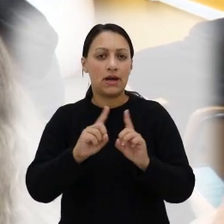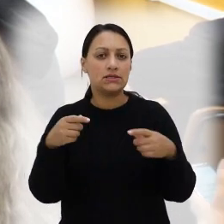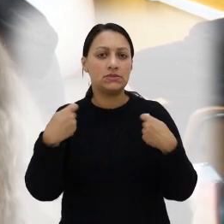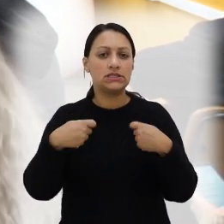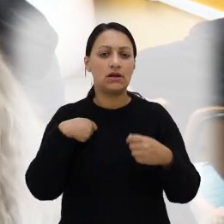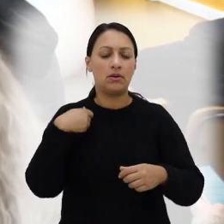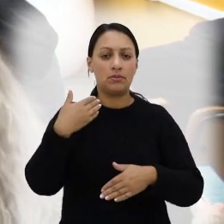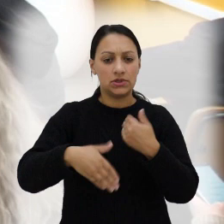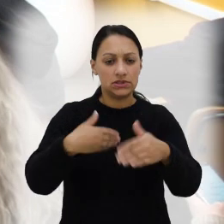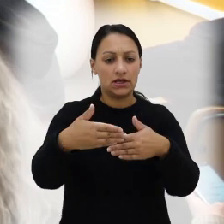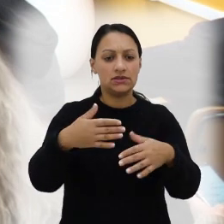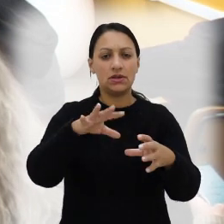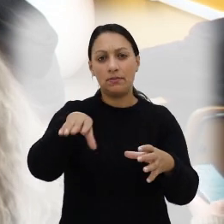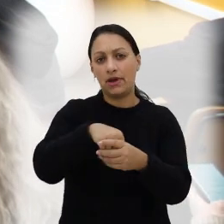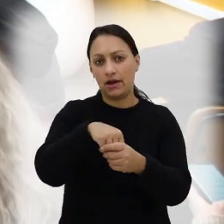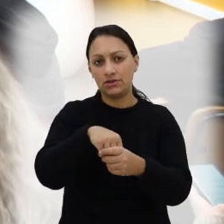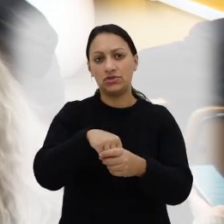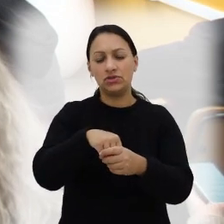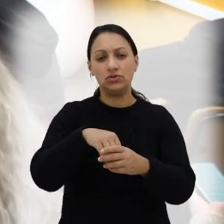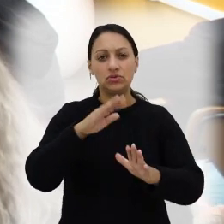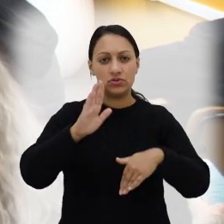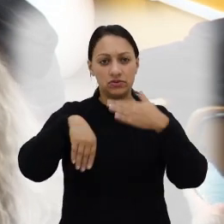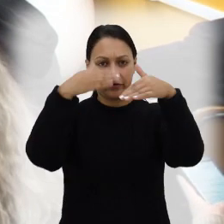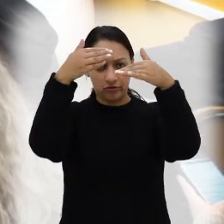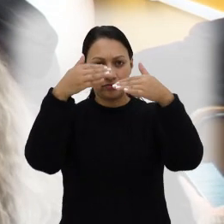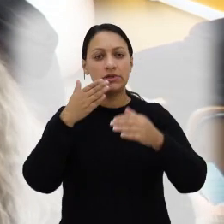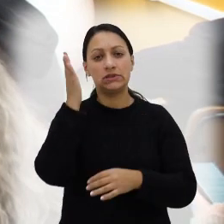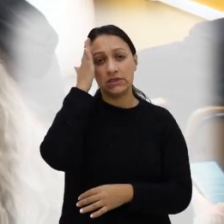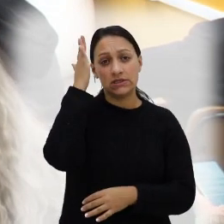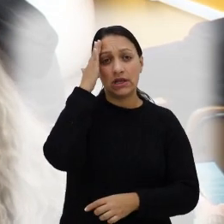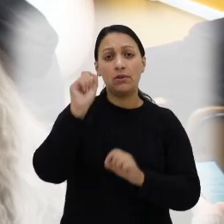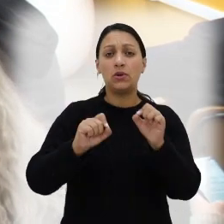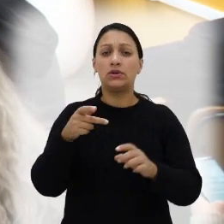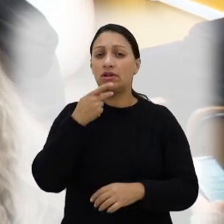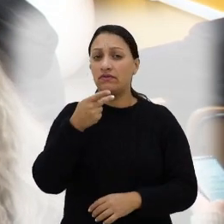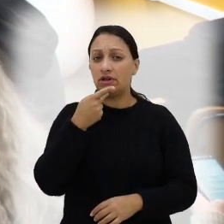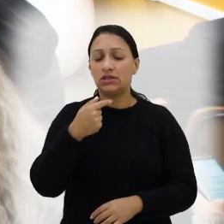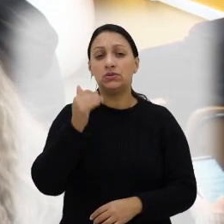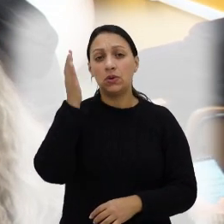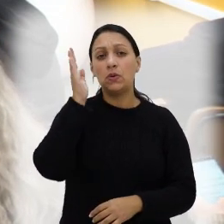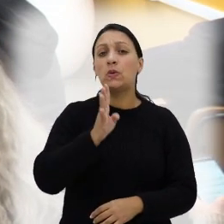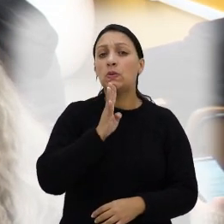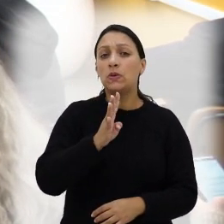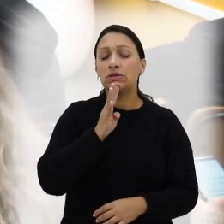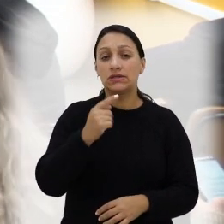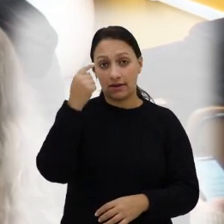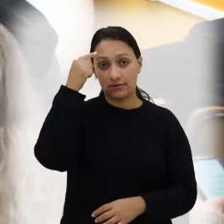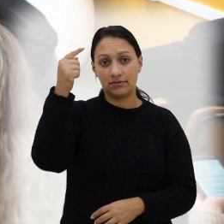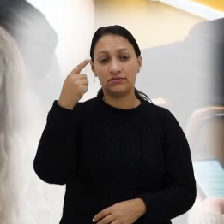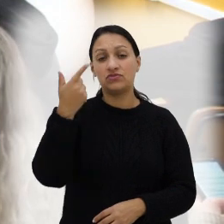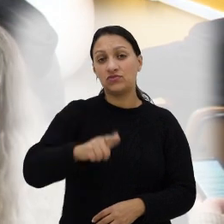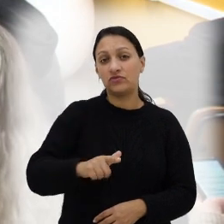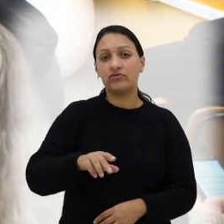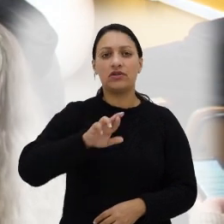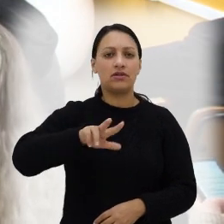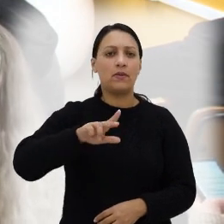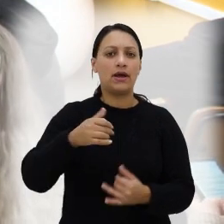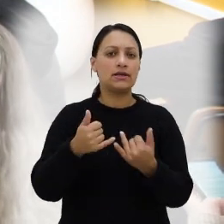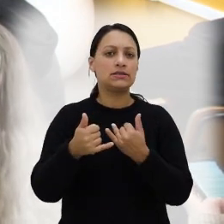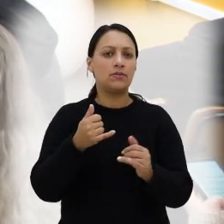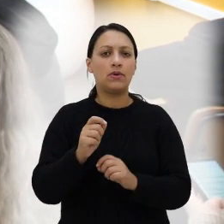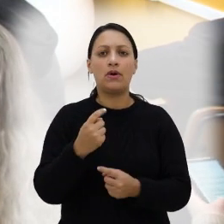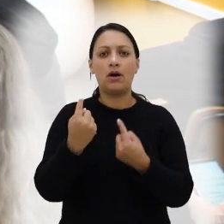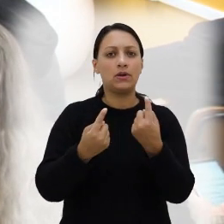né, que faça parte do processo de desenvolvimento e que saiba do que está falando. Assim. A ideia, de novo, não é colocar alguém que não